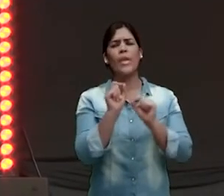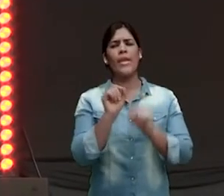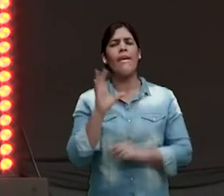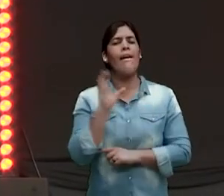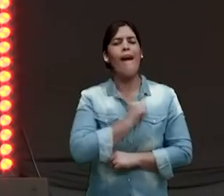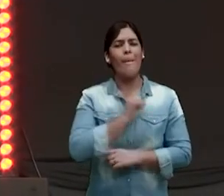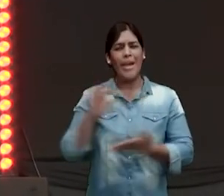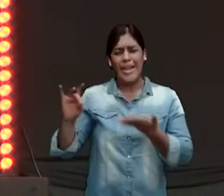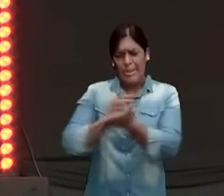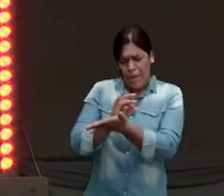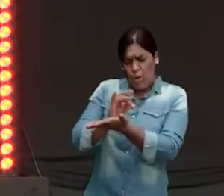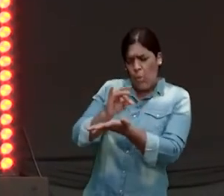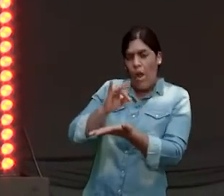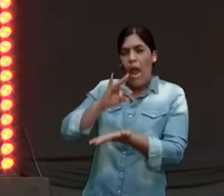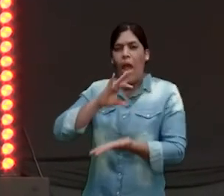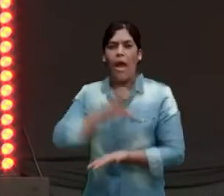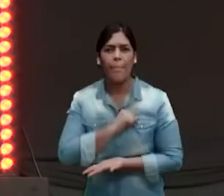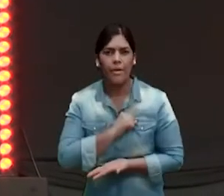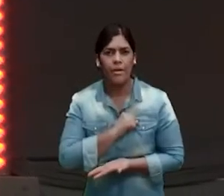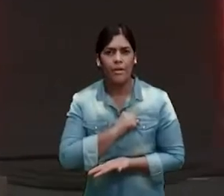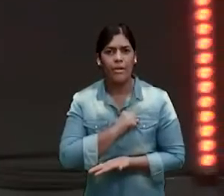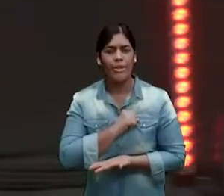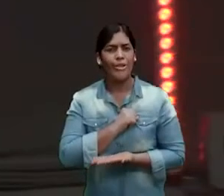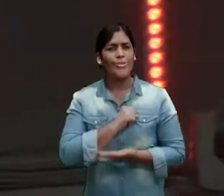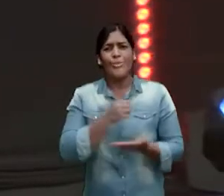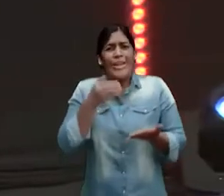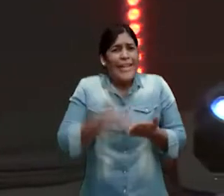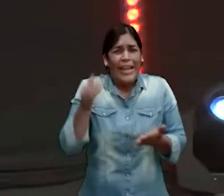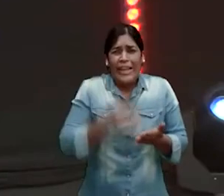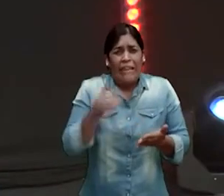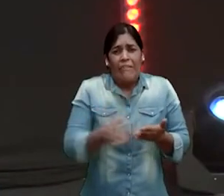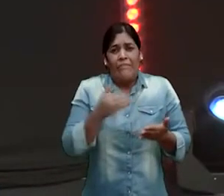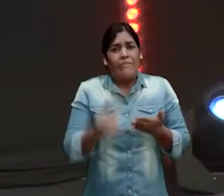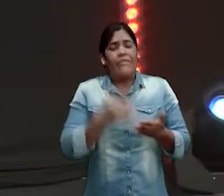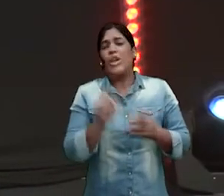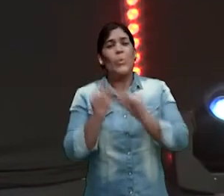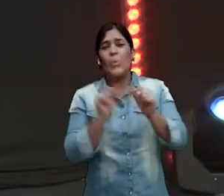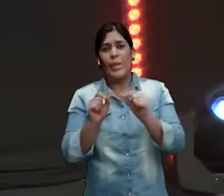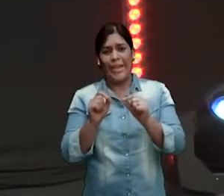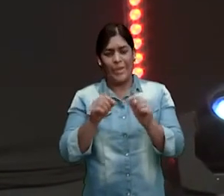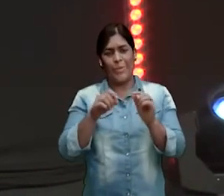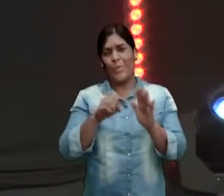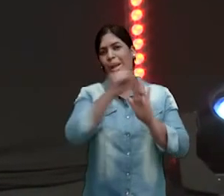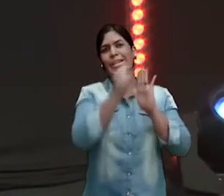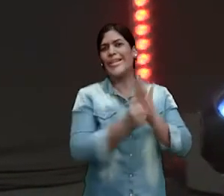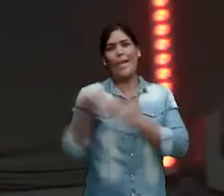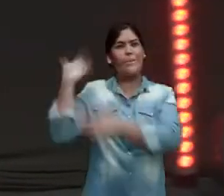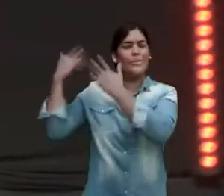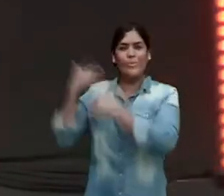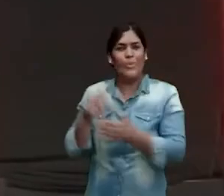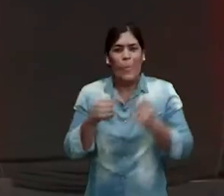não tem nada a ver com a construção social da época o princípio é o olho por olho dente por dente e faça exames seus inimigos